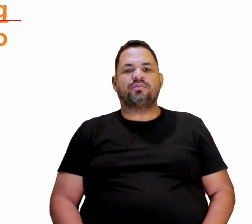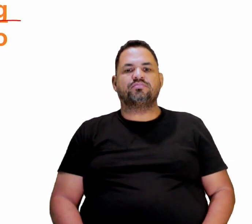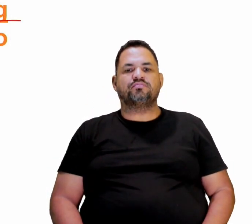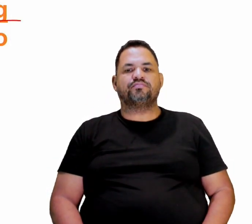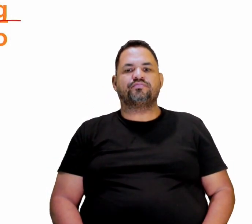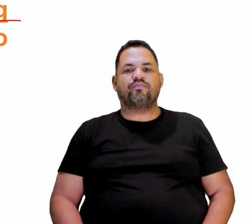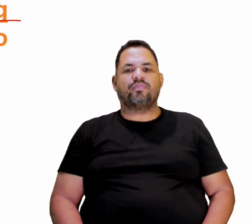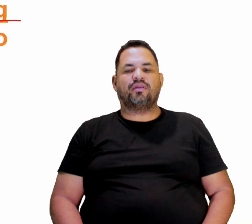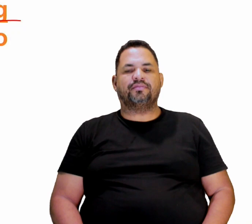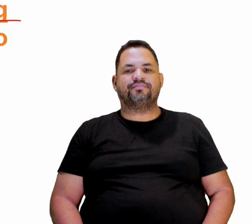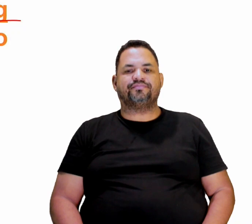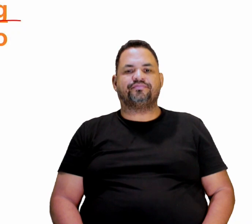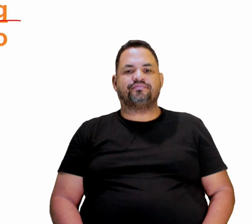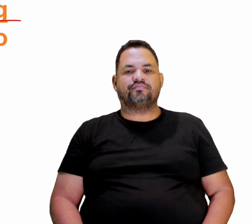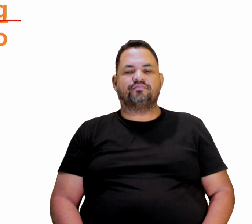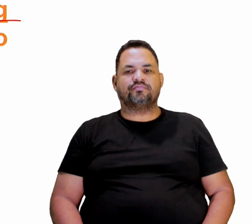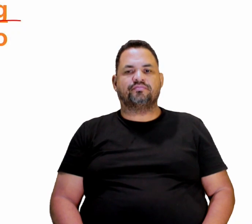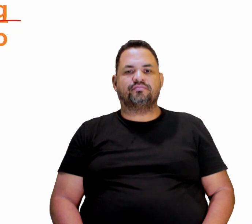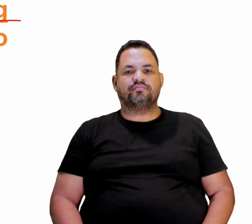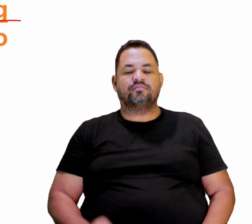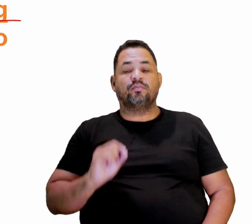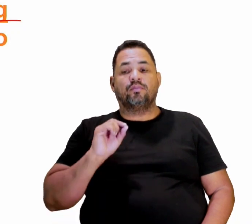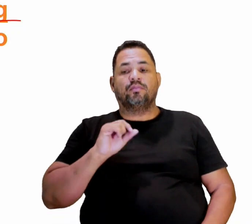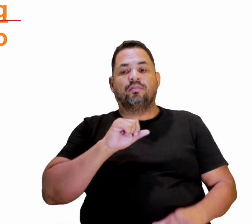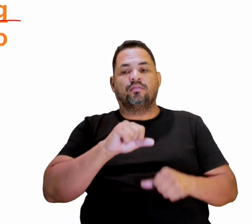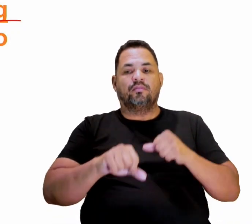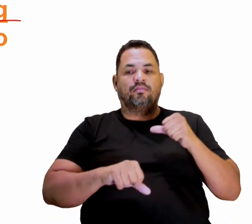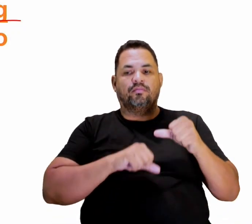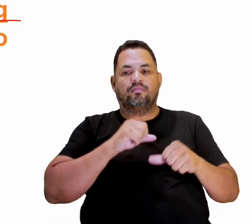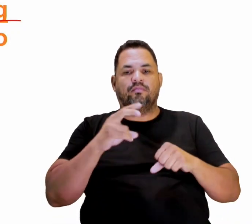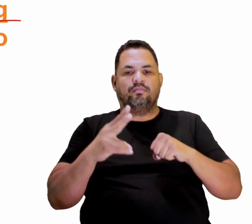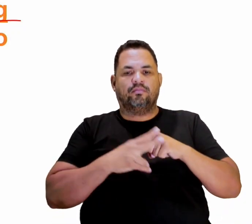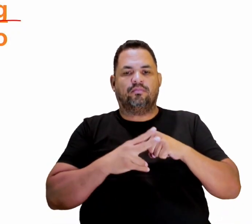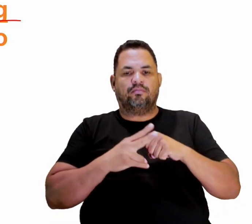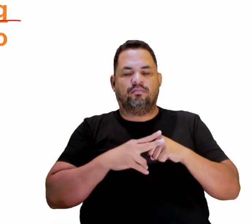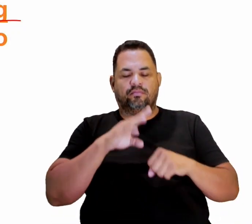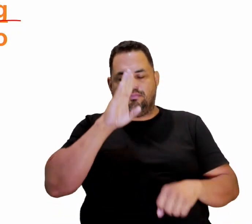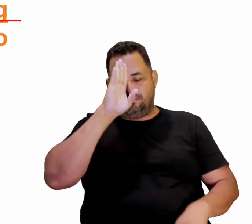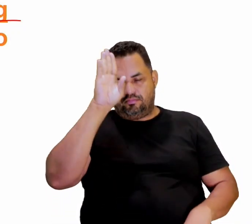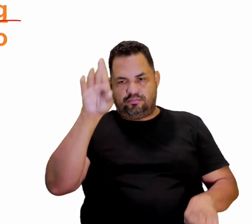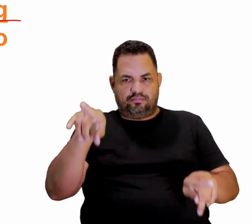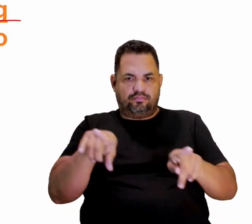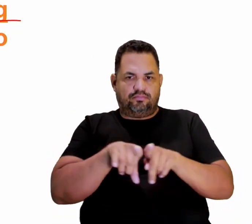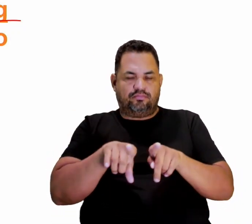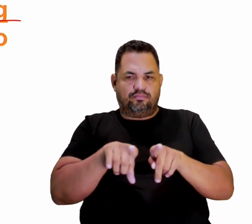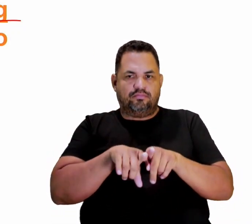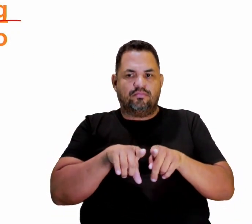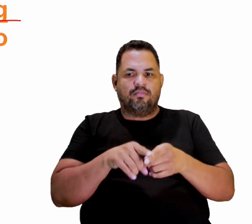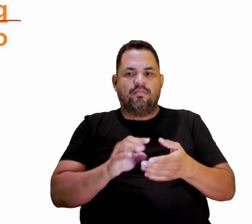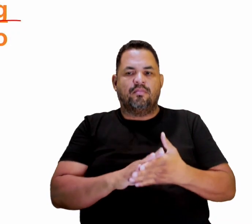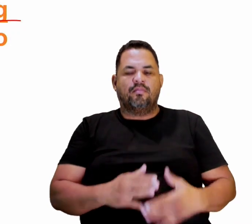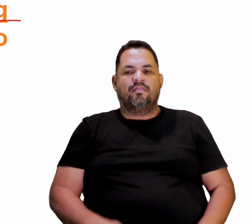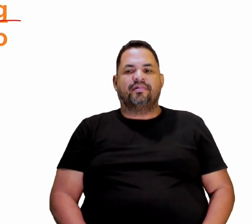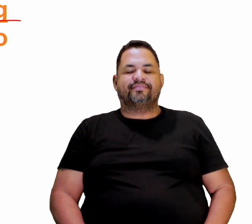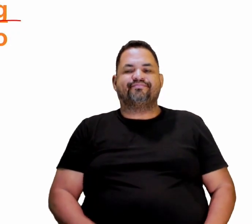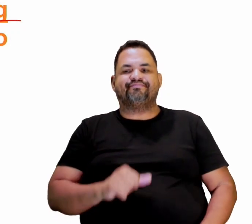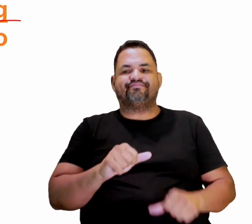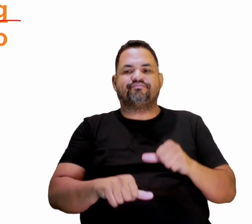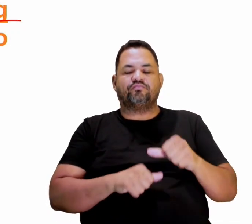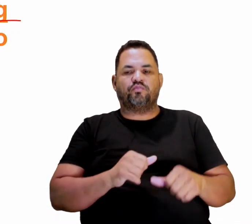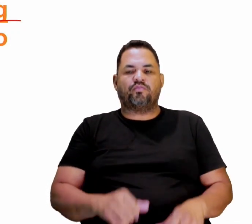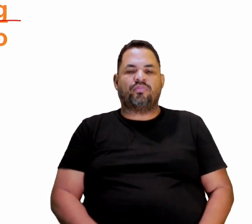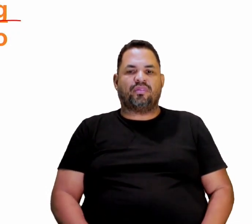da mesma forma aqui o que muda é o verbo principal também Além do verbo principal vai mudar